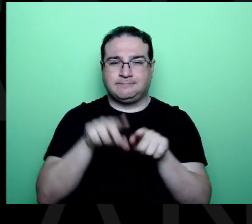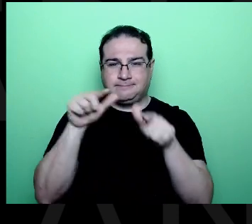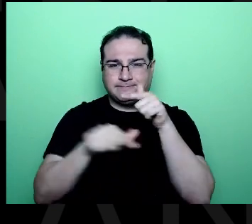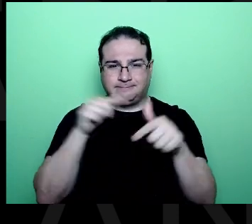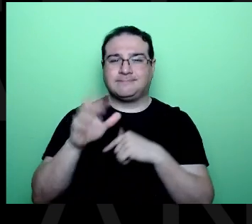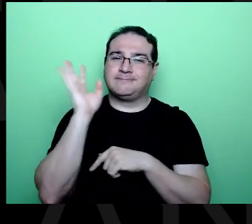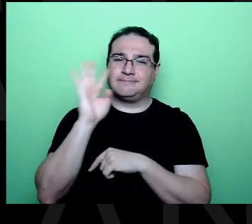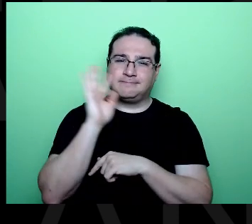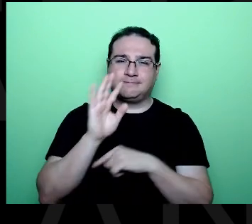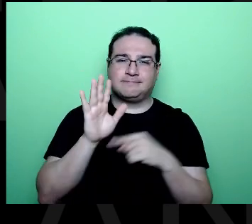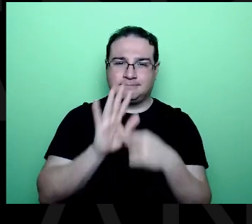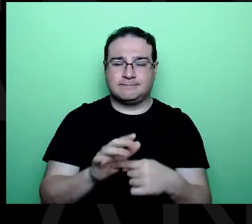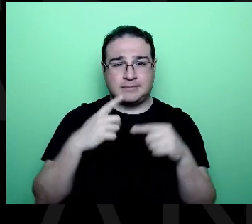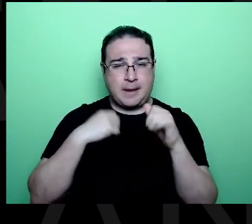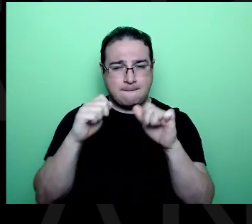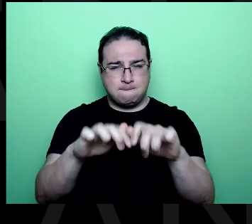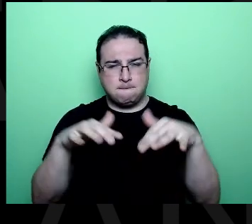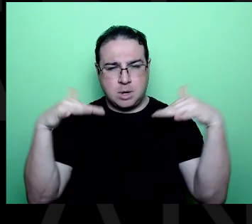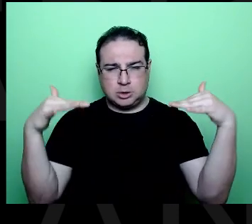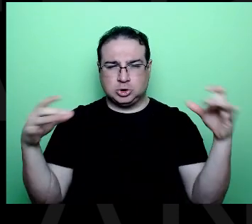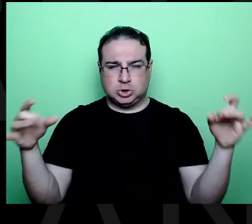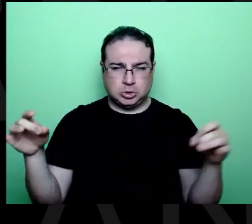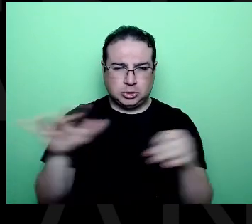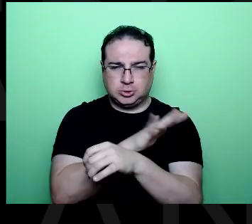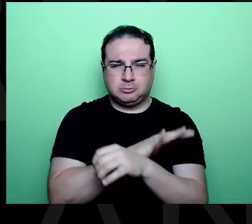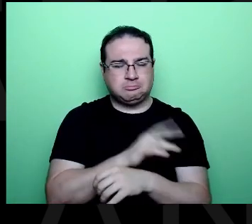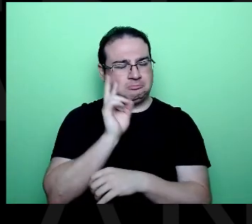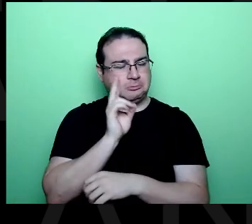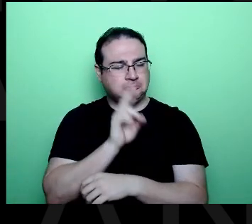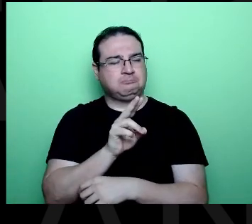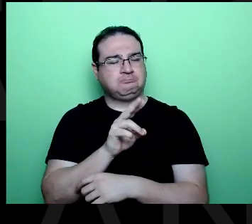vê aquele salão lotado, é uma coisa